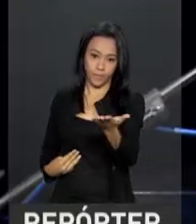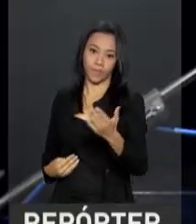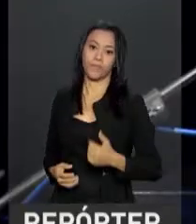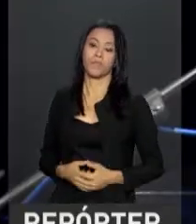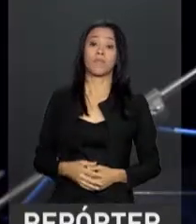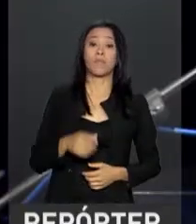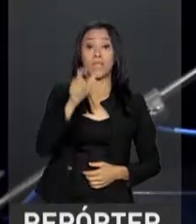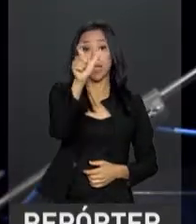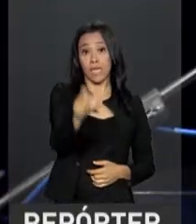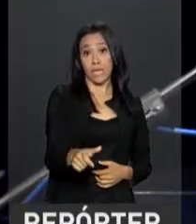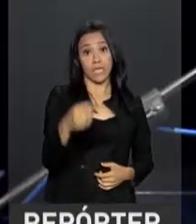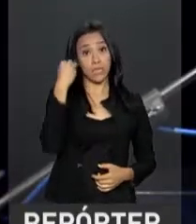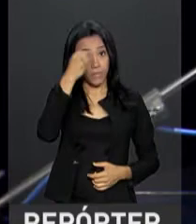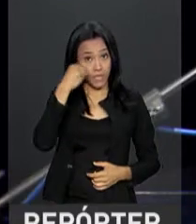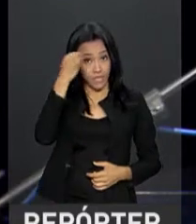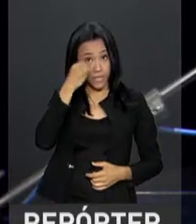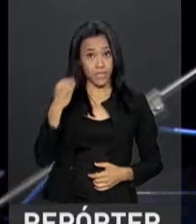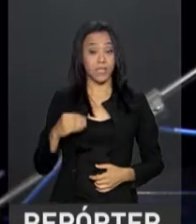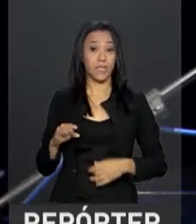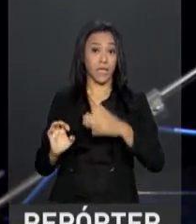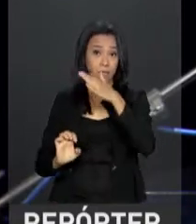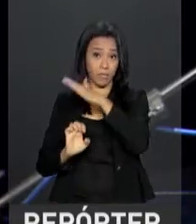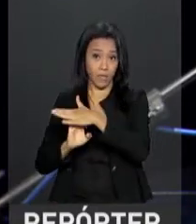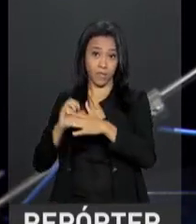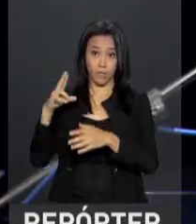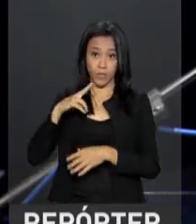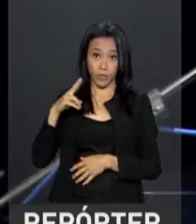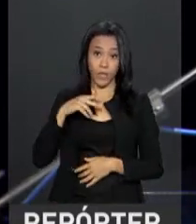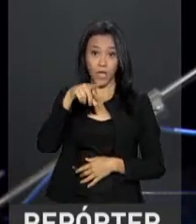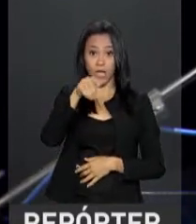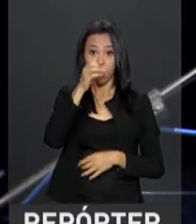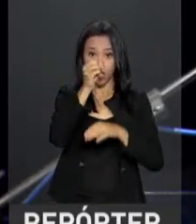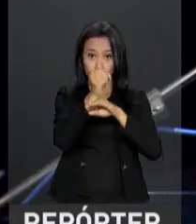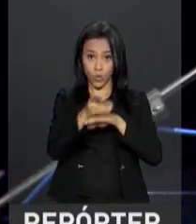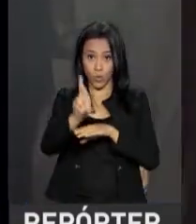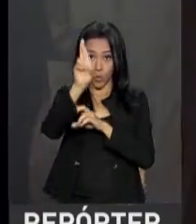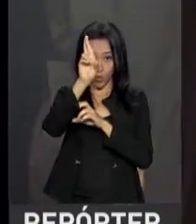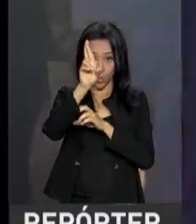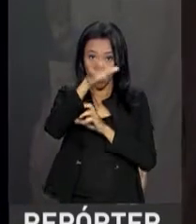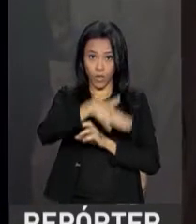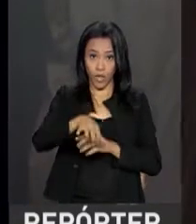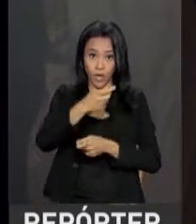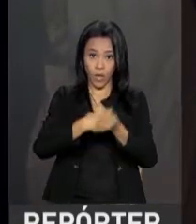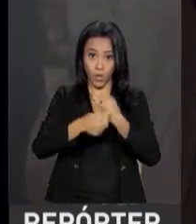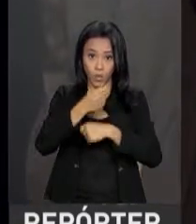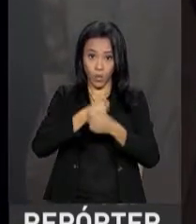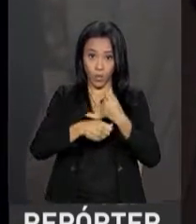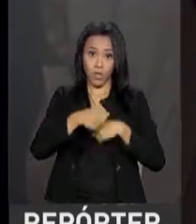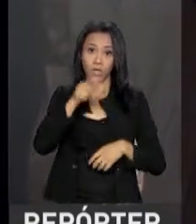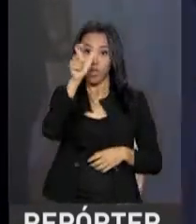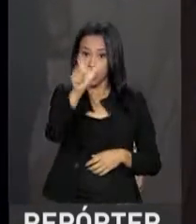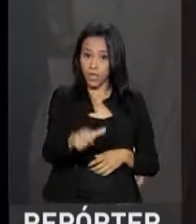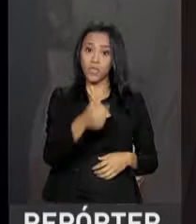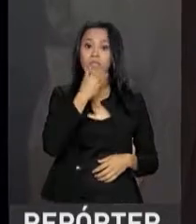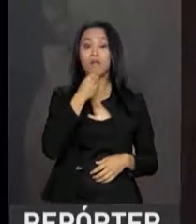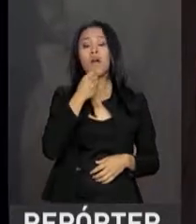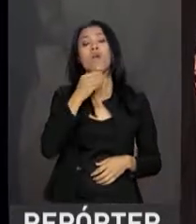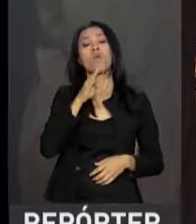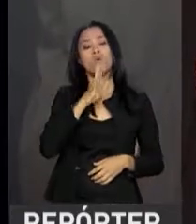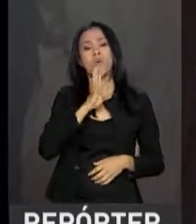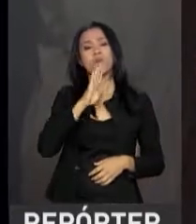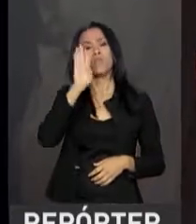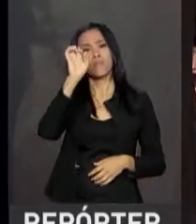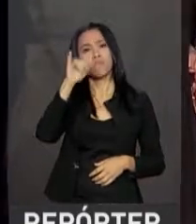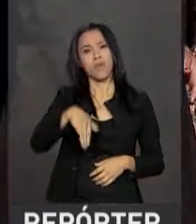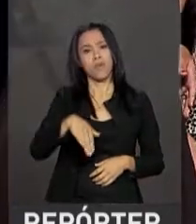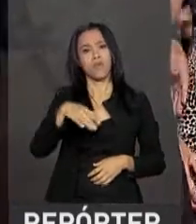experiência na iniciativa privada e doutor em economia pela universidade de são paulo eduardo guardiã conhece bem o ministério da fazenda